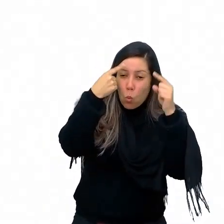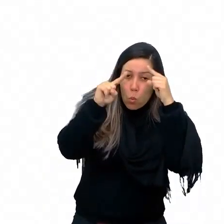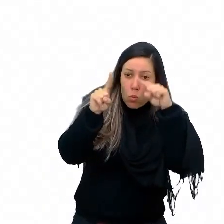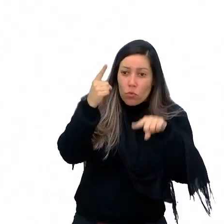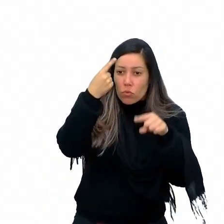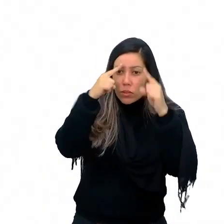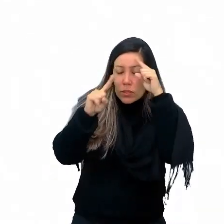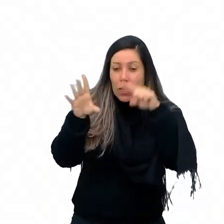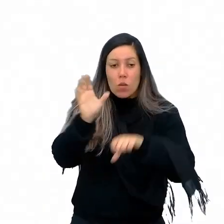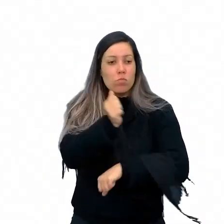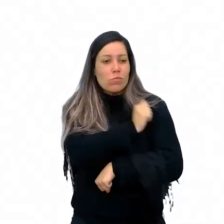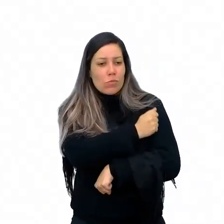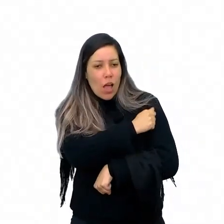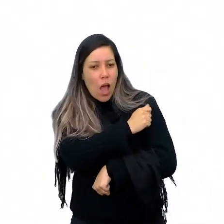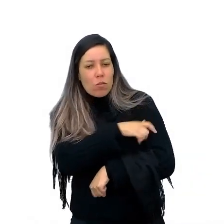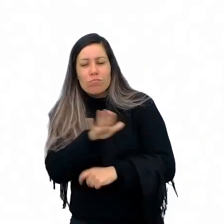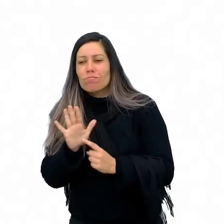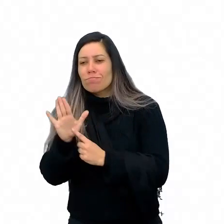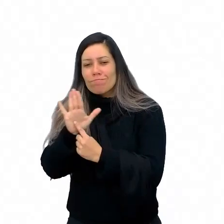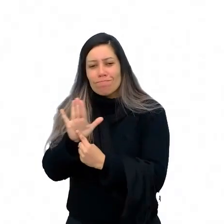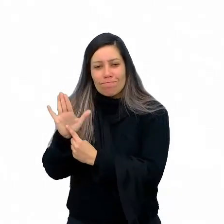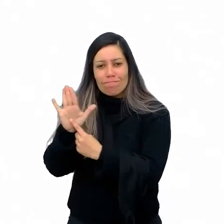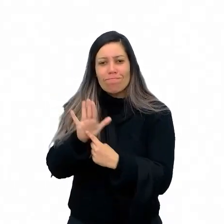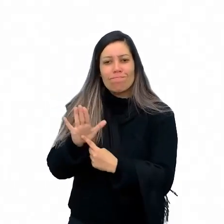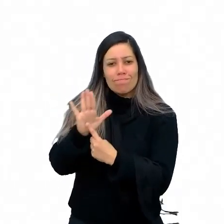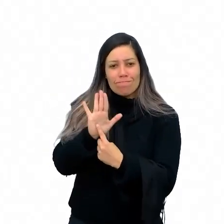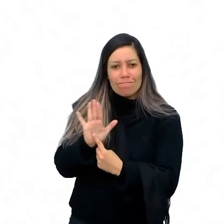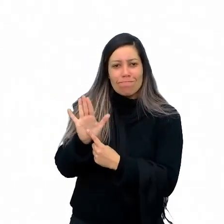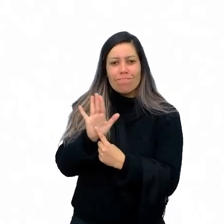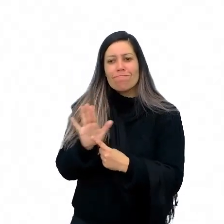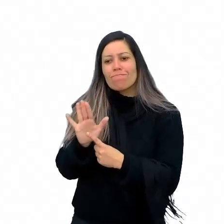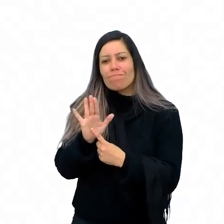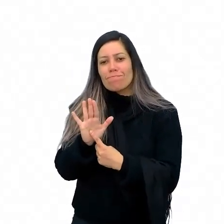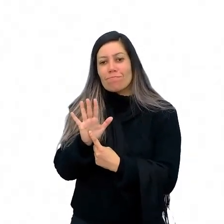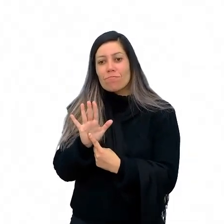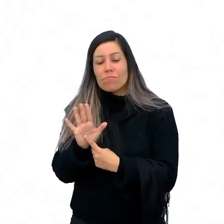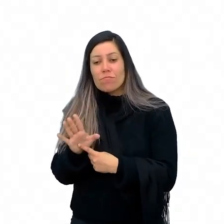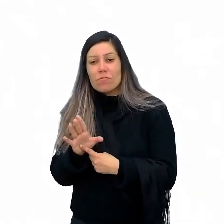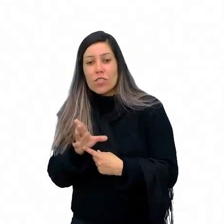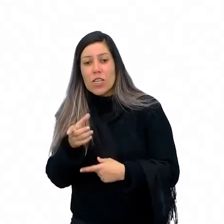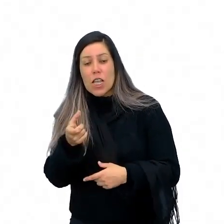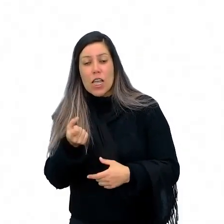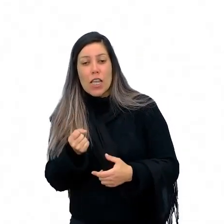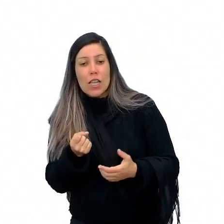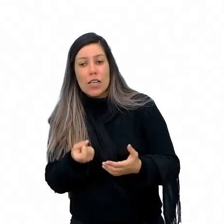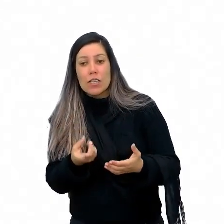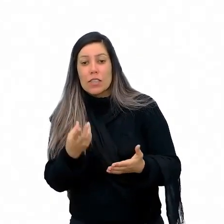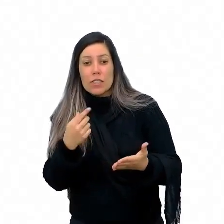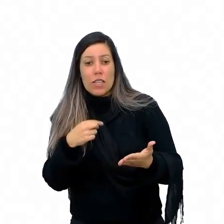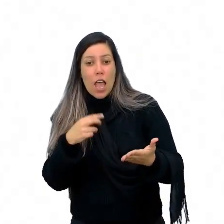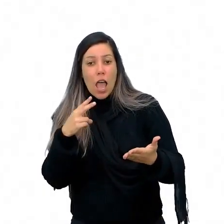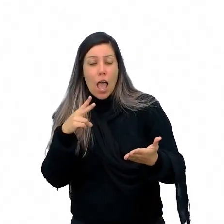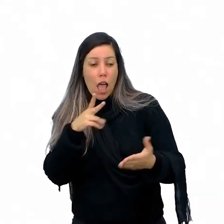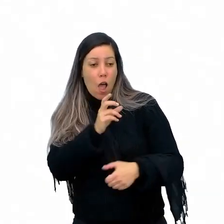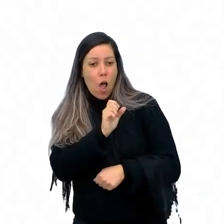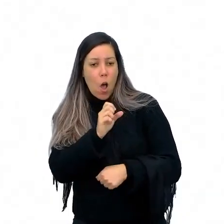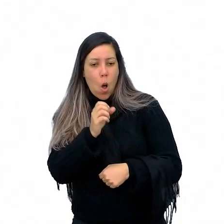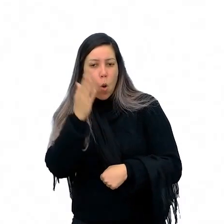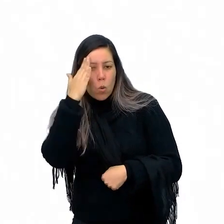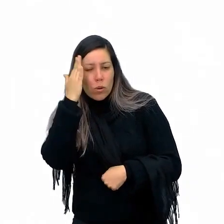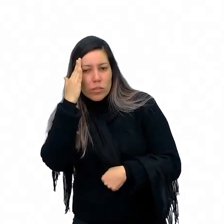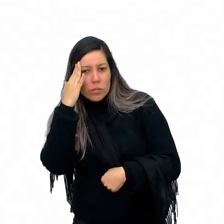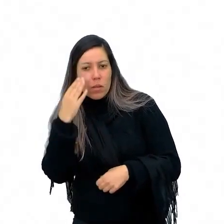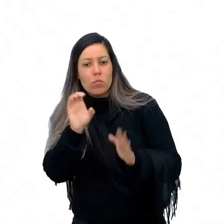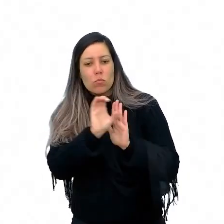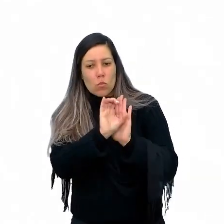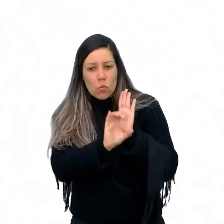alunos apresentam. Isso que é o conhecimento do conteúdo e dos estudantes, porque eu preciso saber